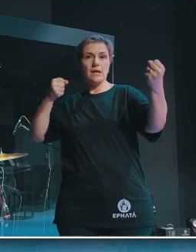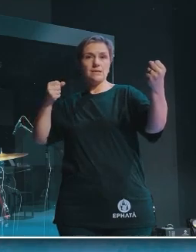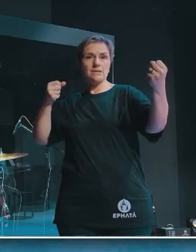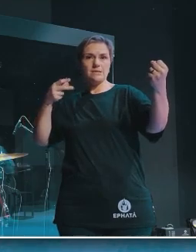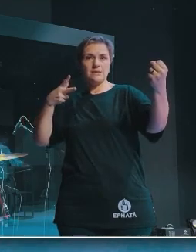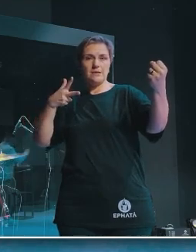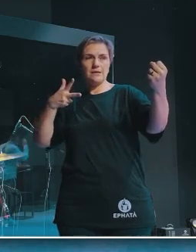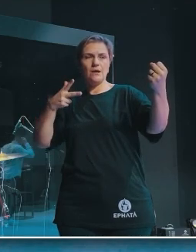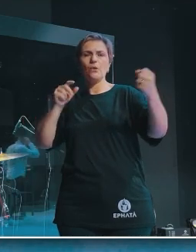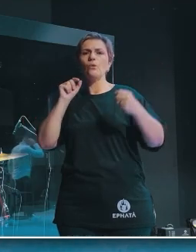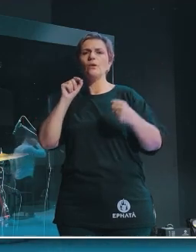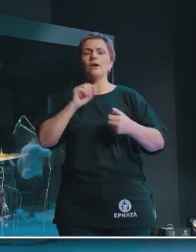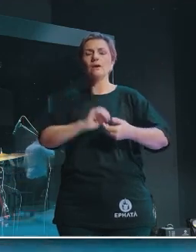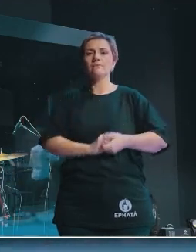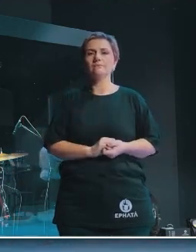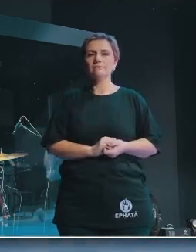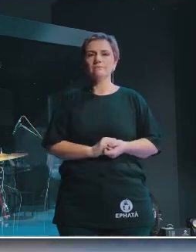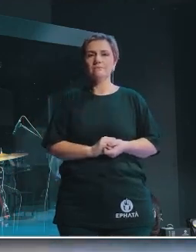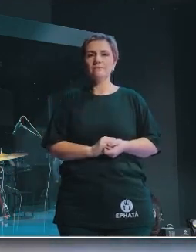pastor?